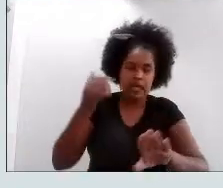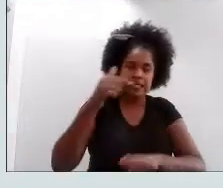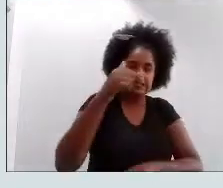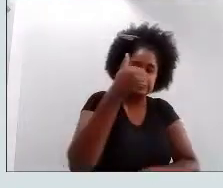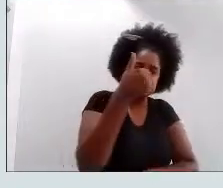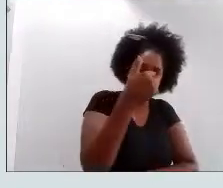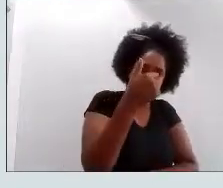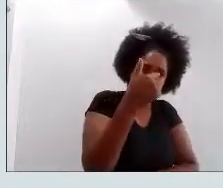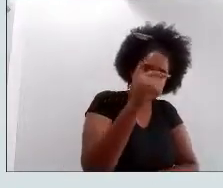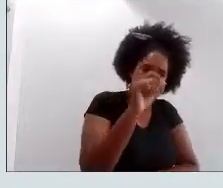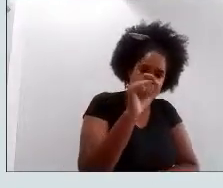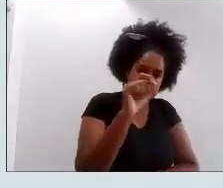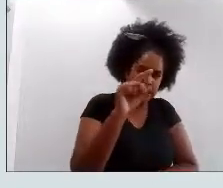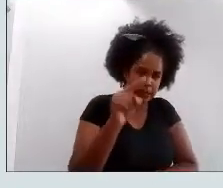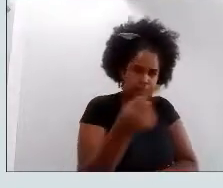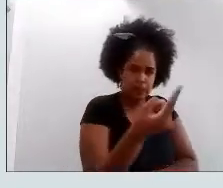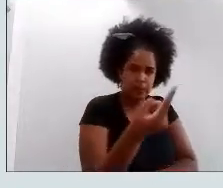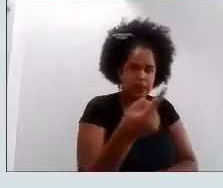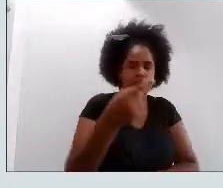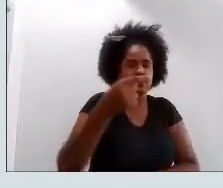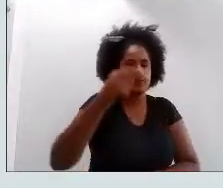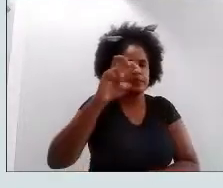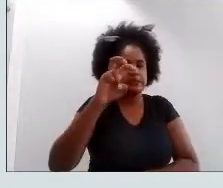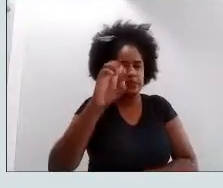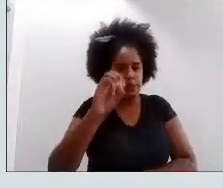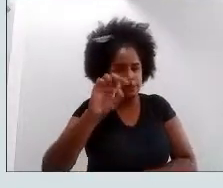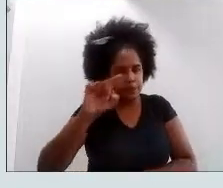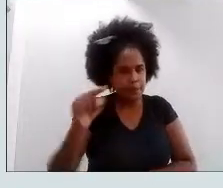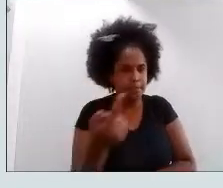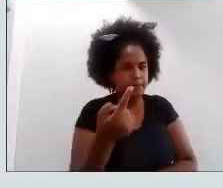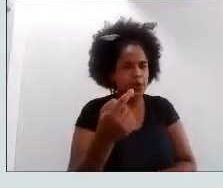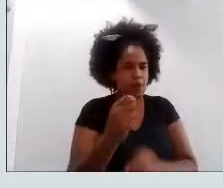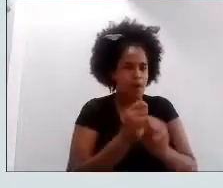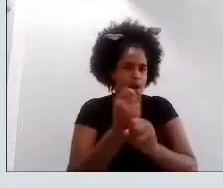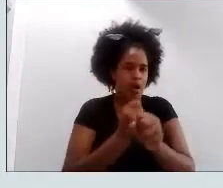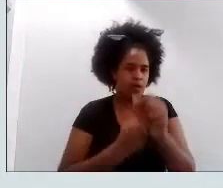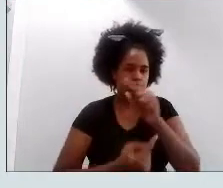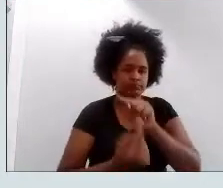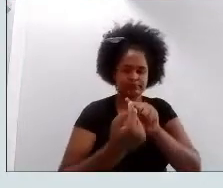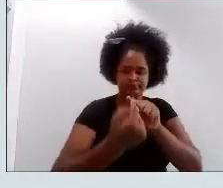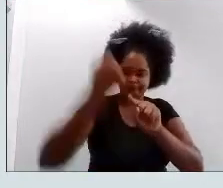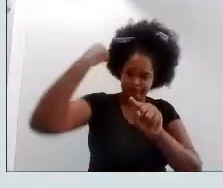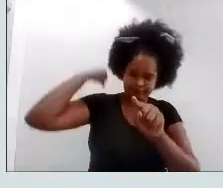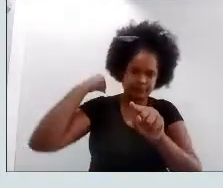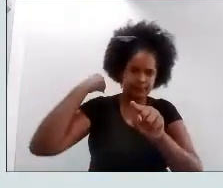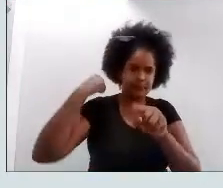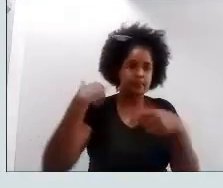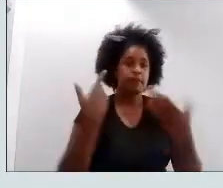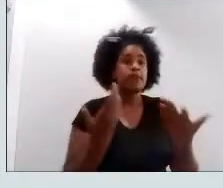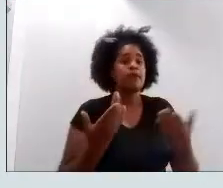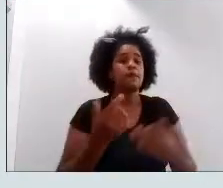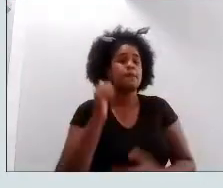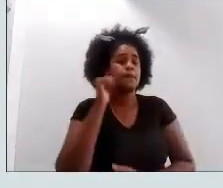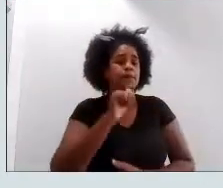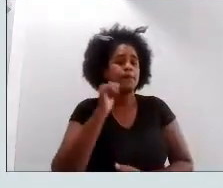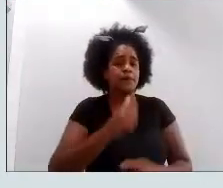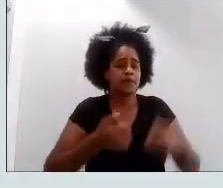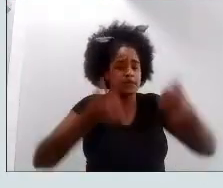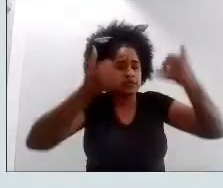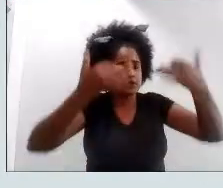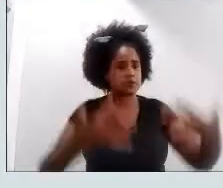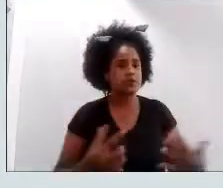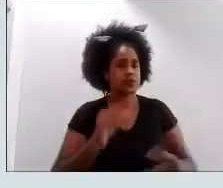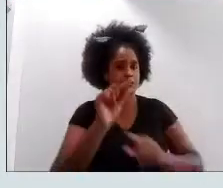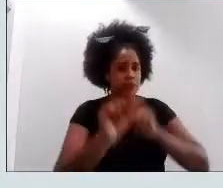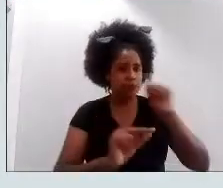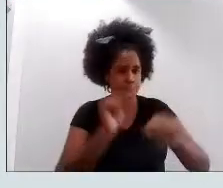aí vai dizer que ali, naquele grupo, se encontram índios que